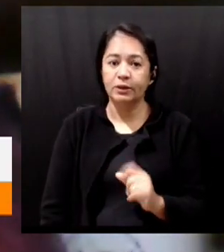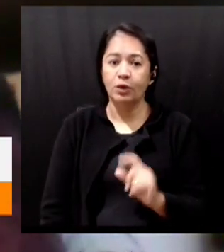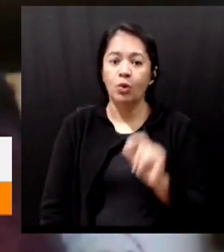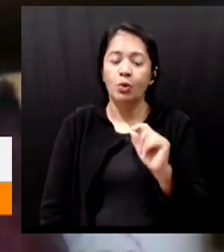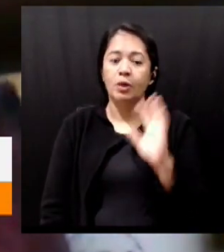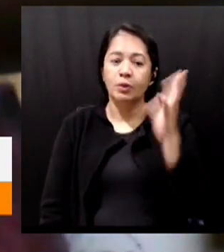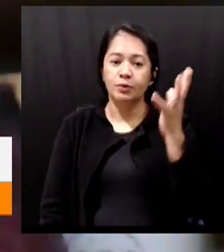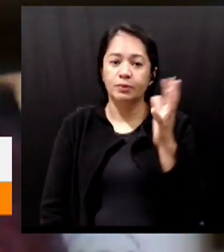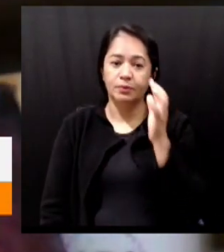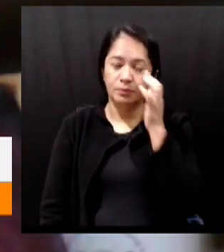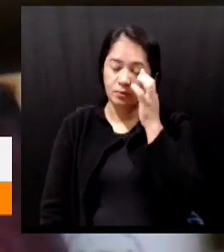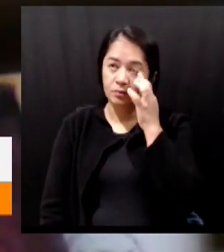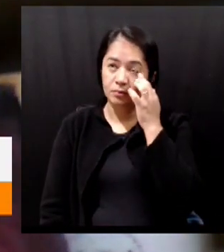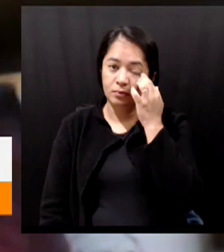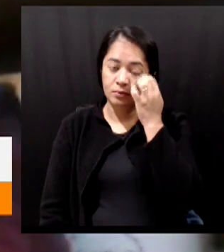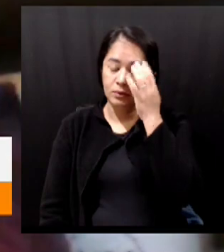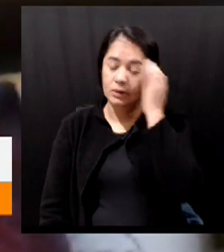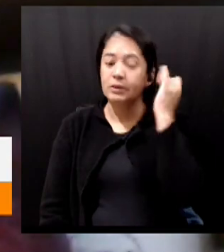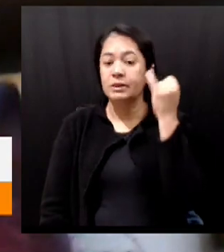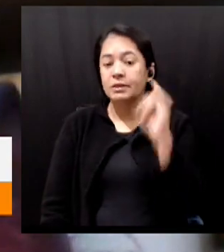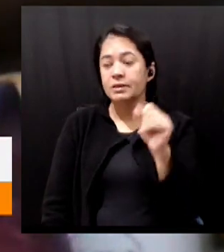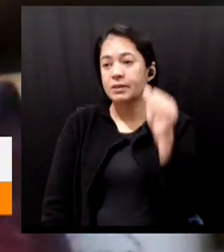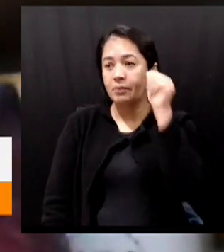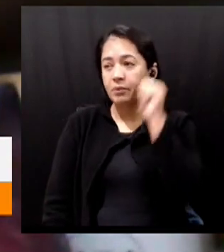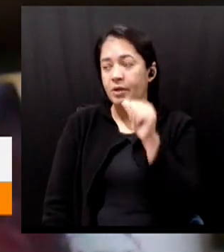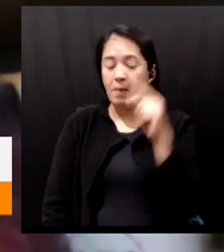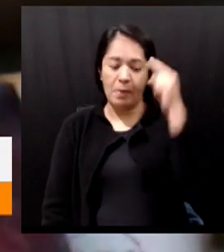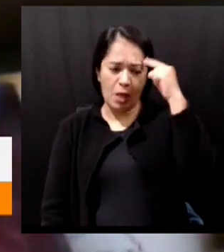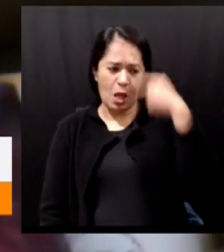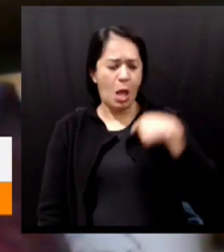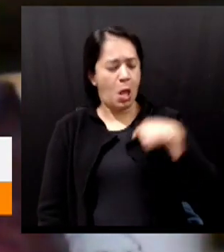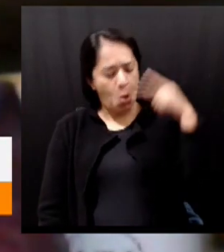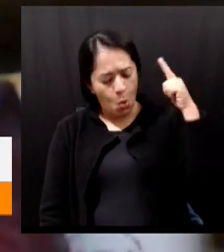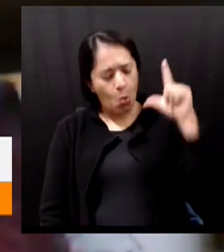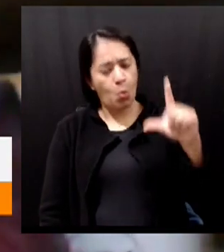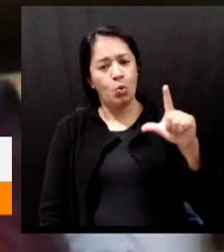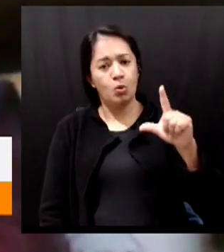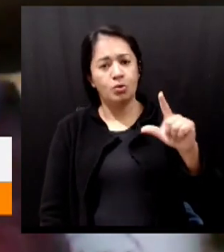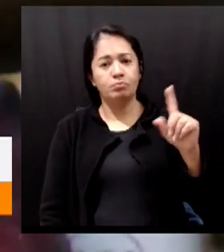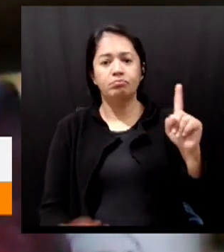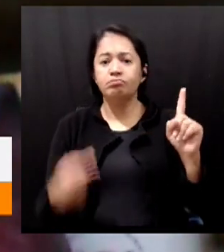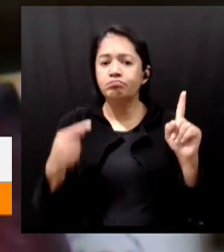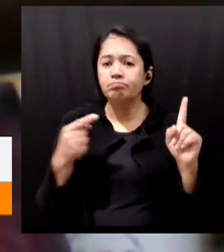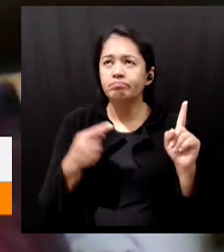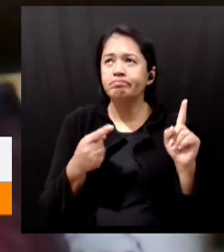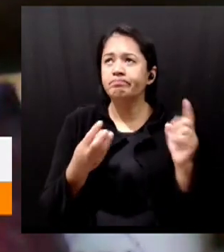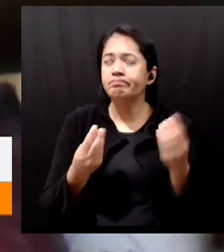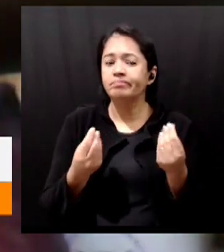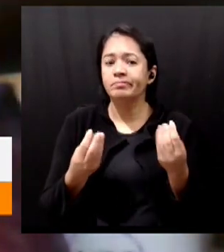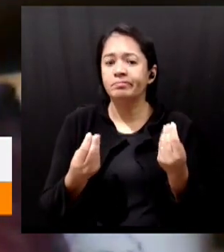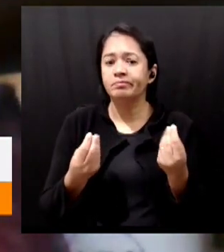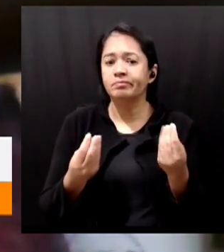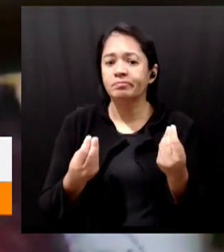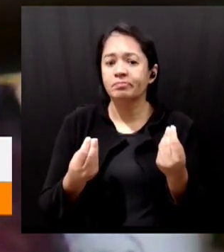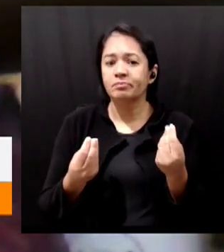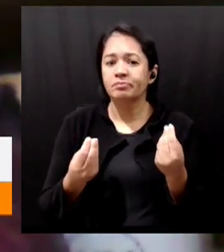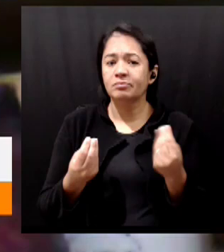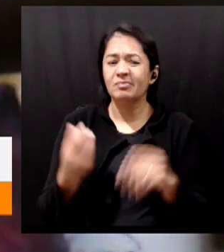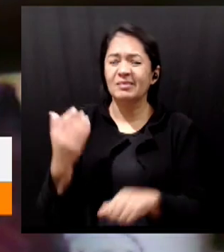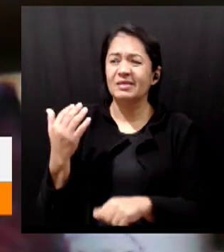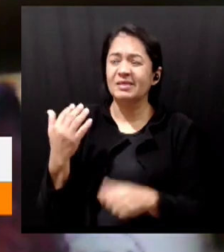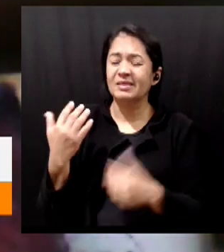se ela pensar: "Eu vou dar conta", ela acaba se desgastando cada vez mais,